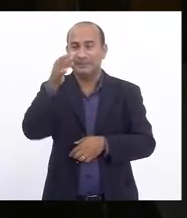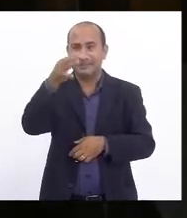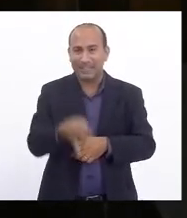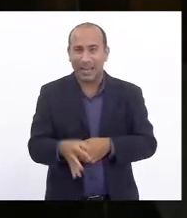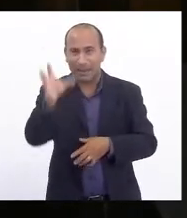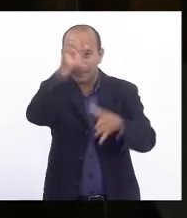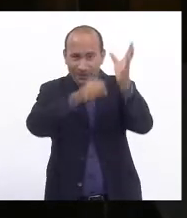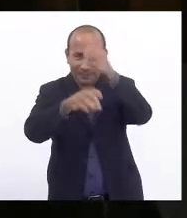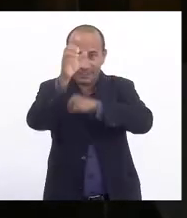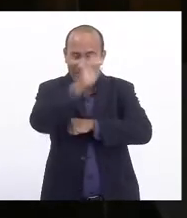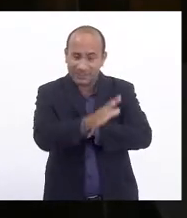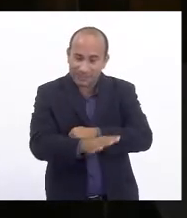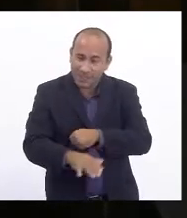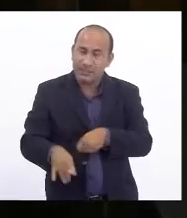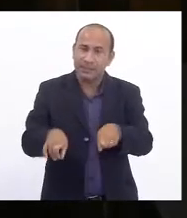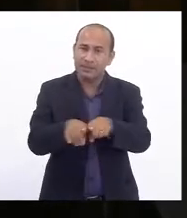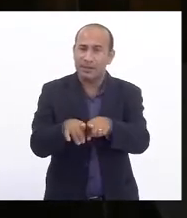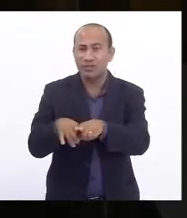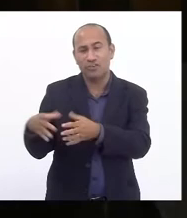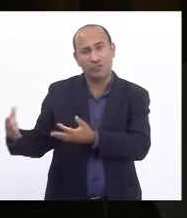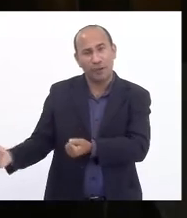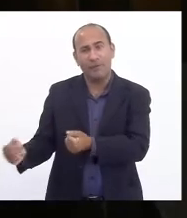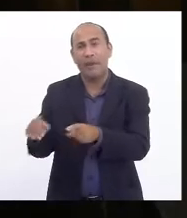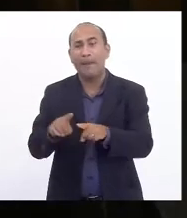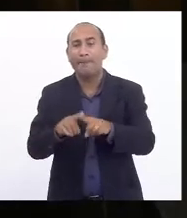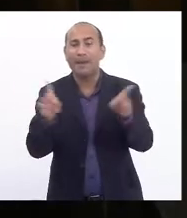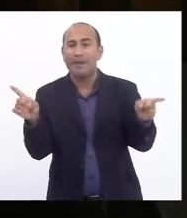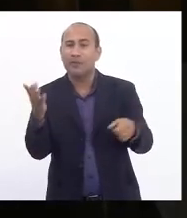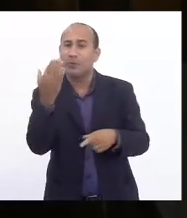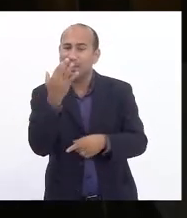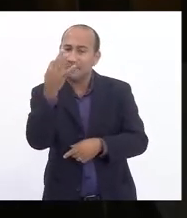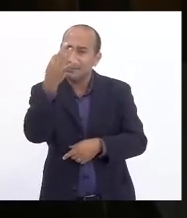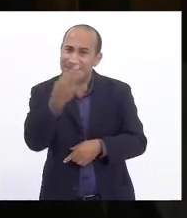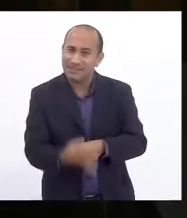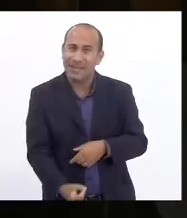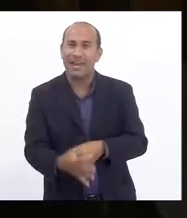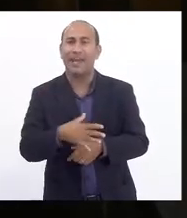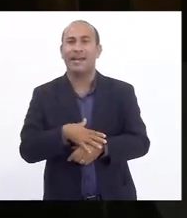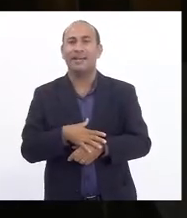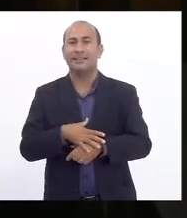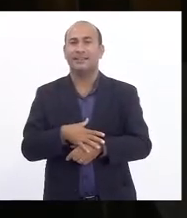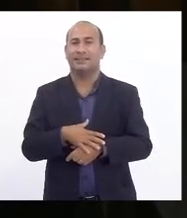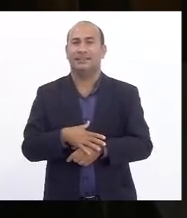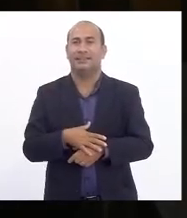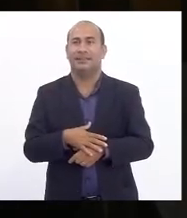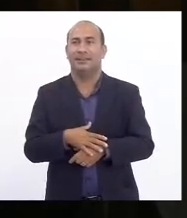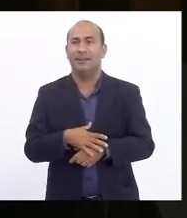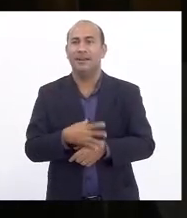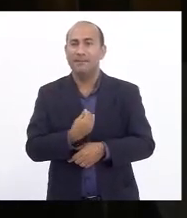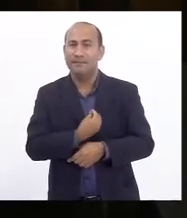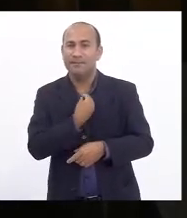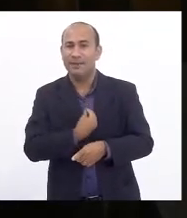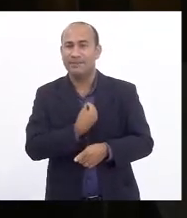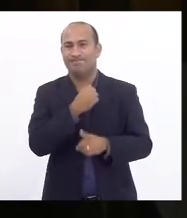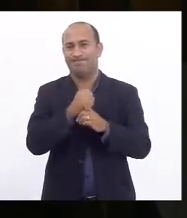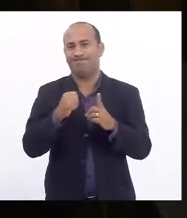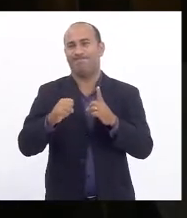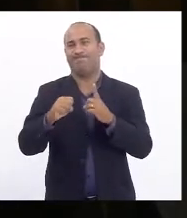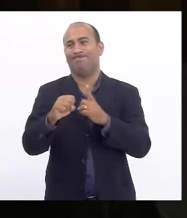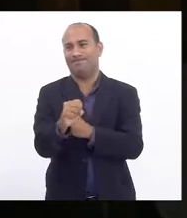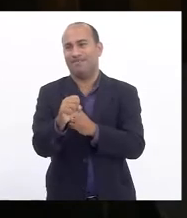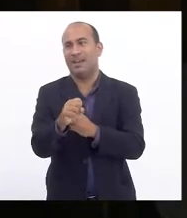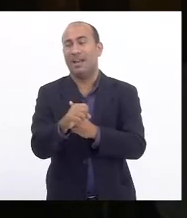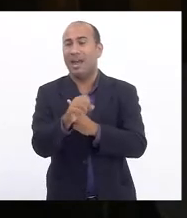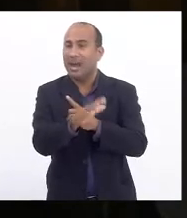para as nossas crianças e jovens mas também uma Alimentação adequada acolhimento socioemocional um convívio social